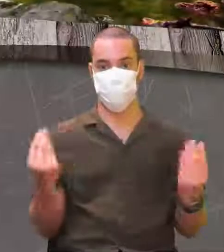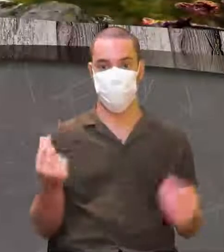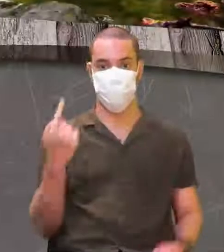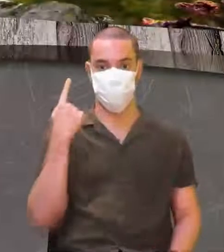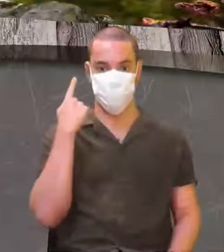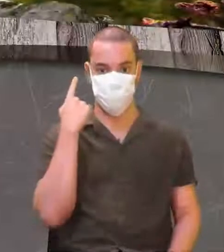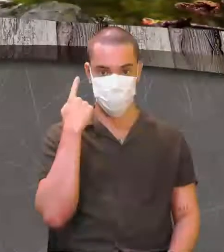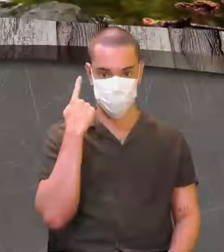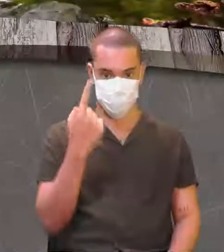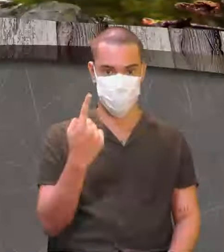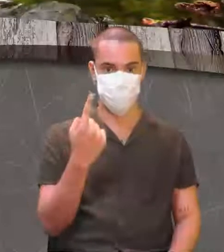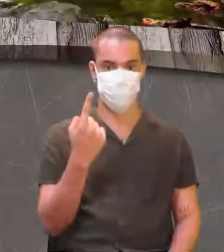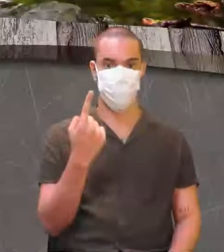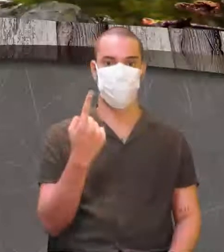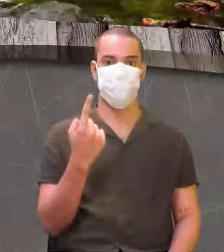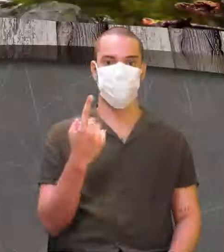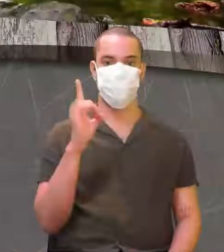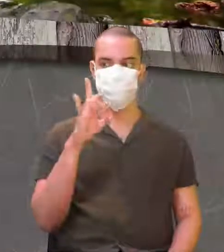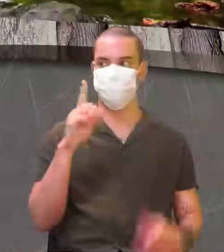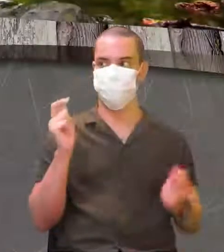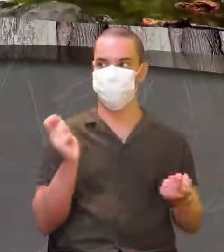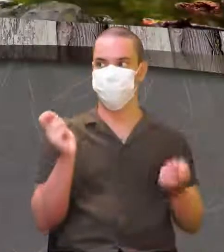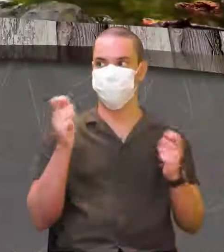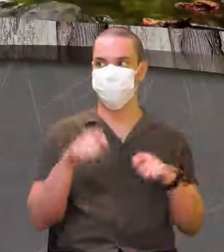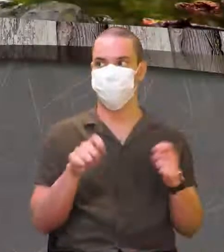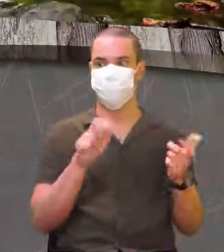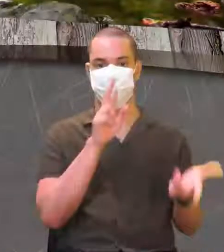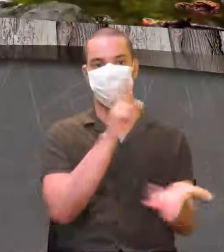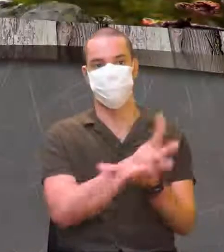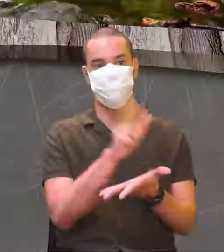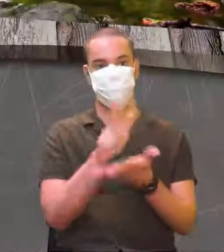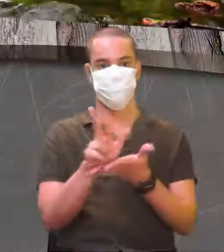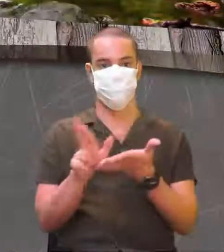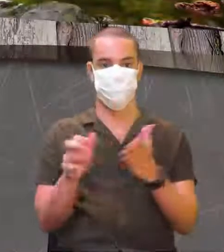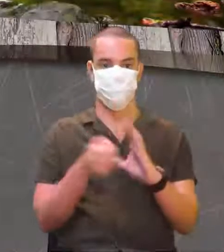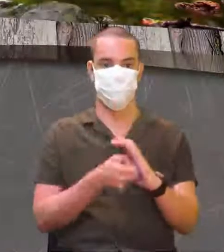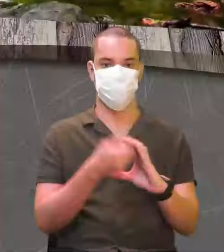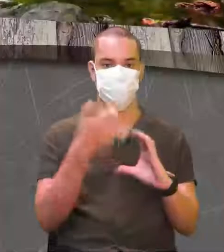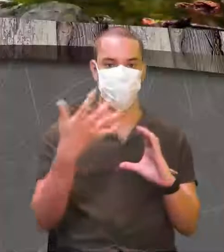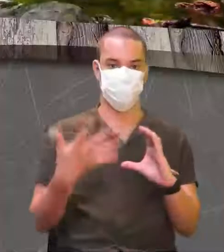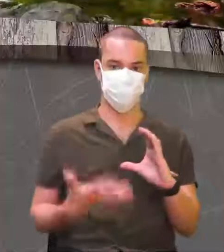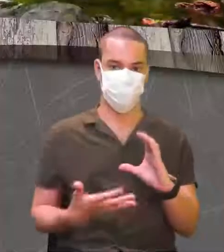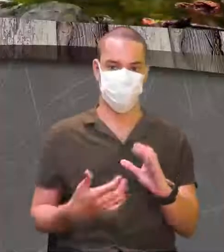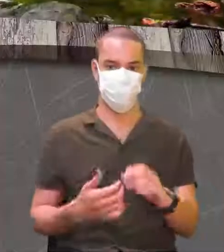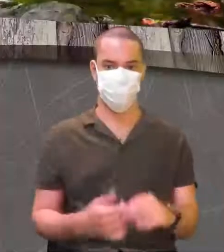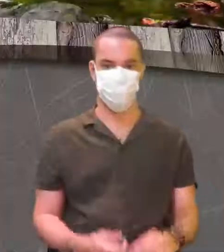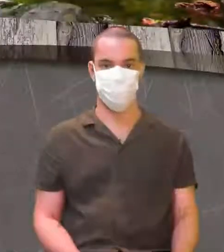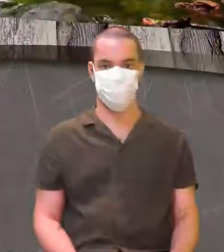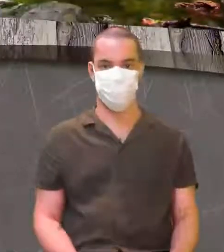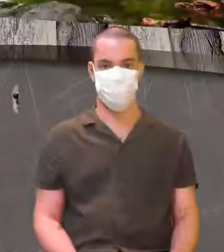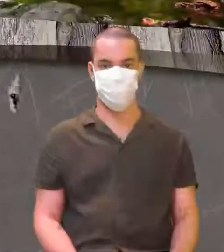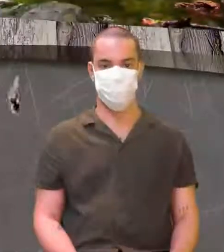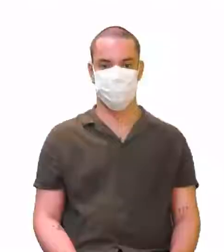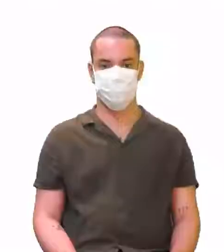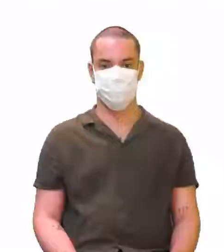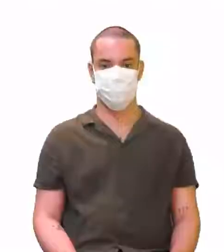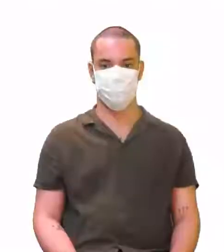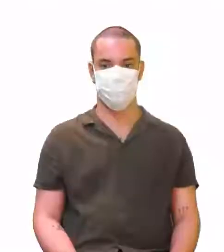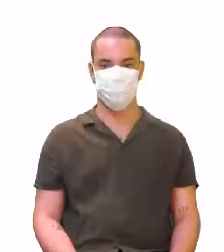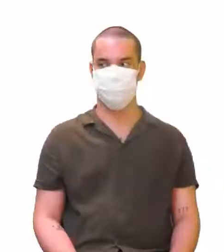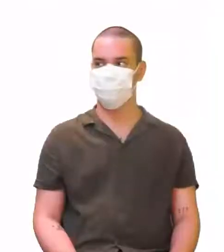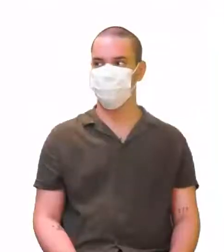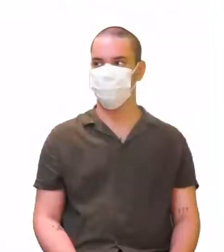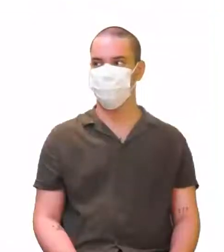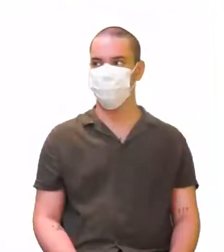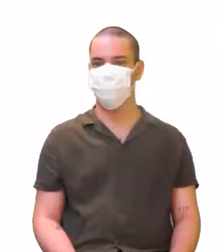alelo que ele pode condicionar várias características diferentes, né?